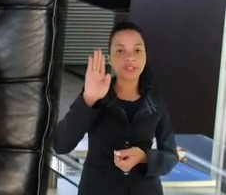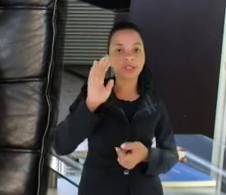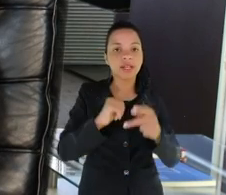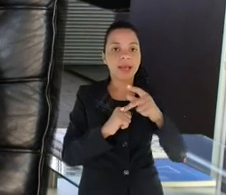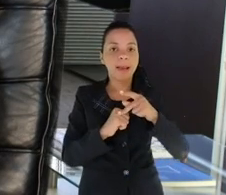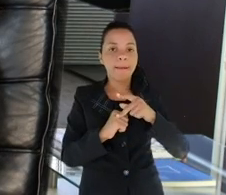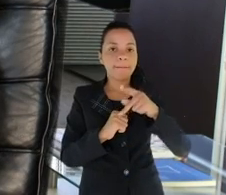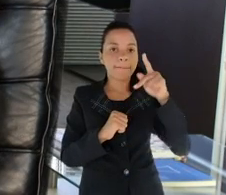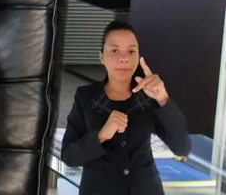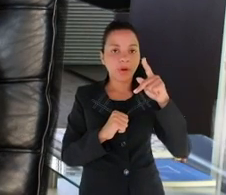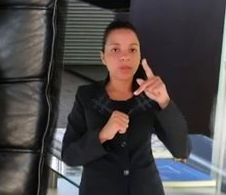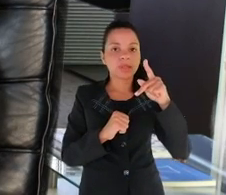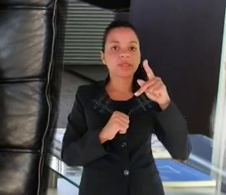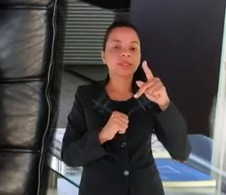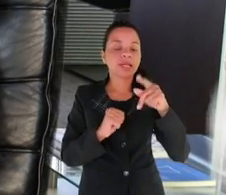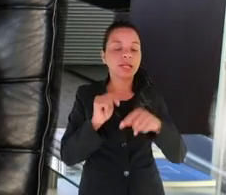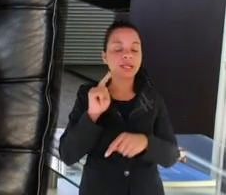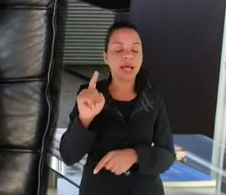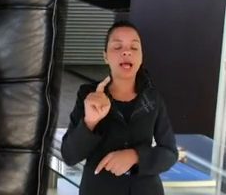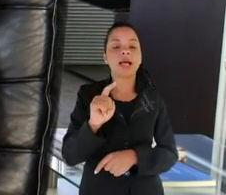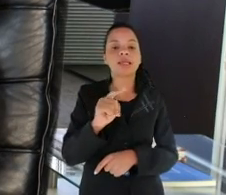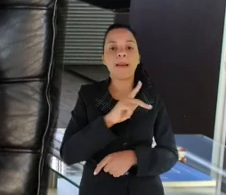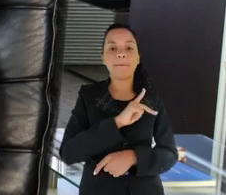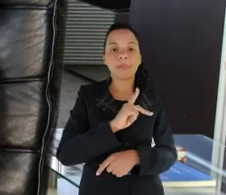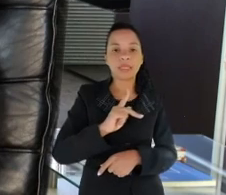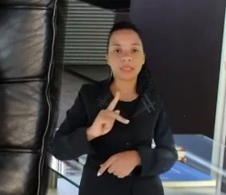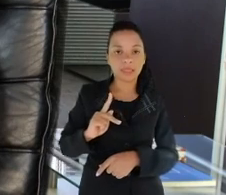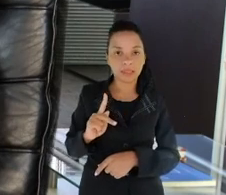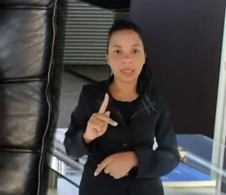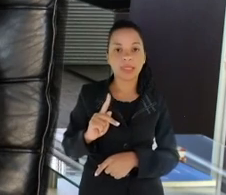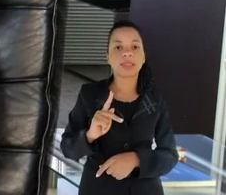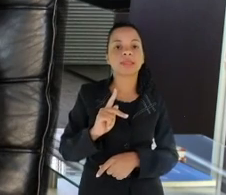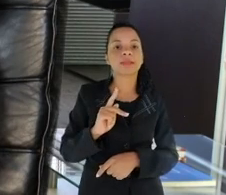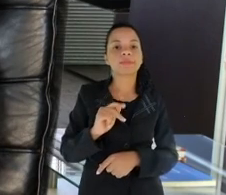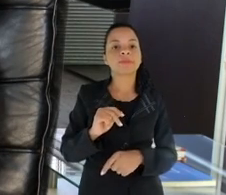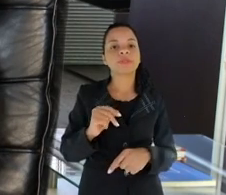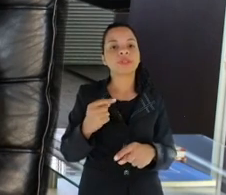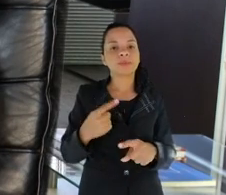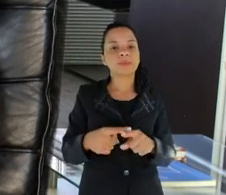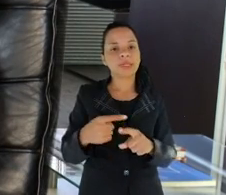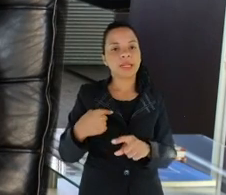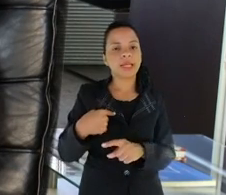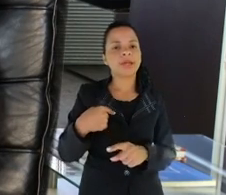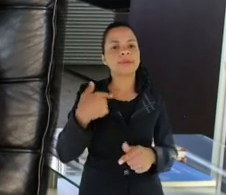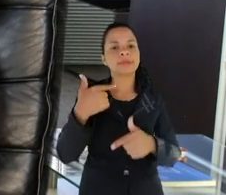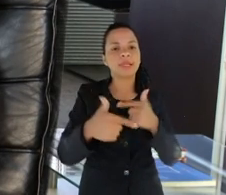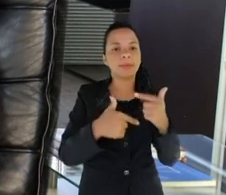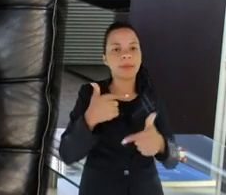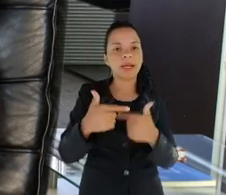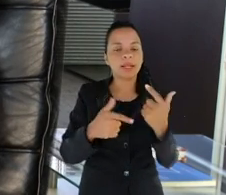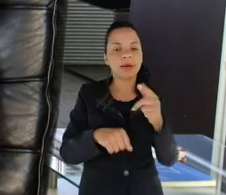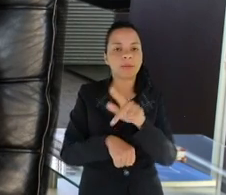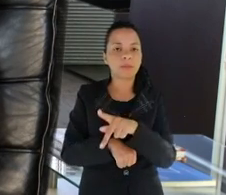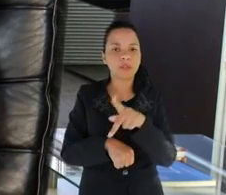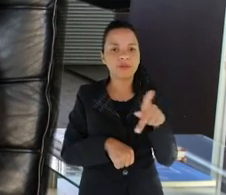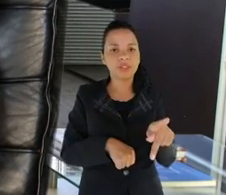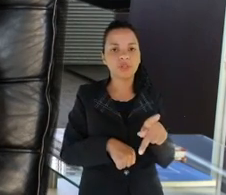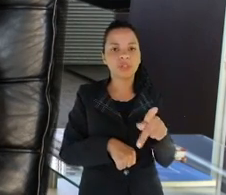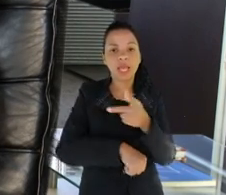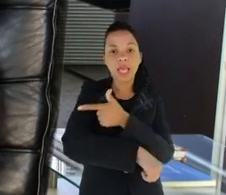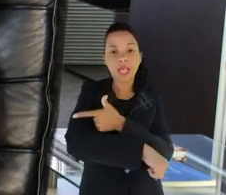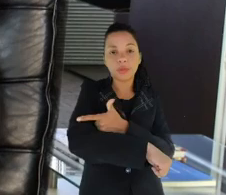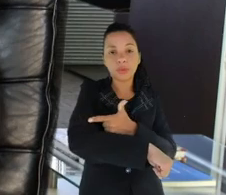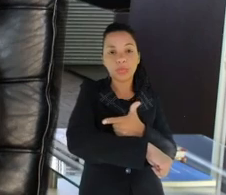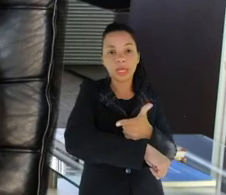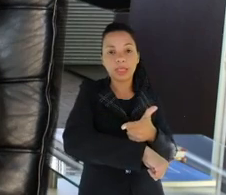da República, e o ter sido professora de Educação Moral e Cívica me permitiu ganhar